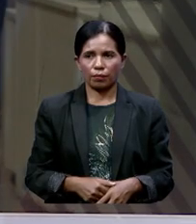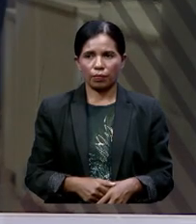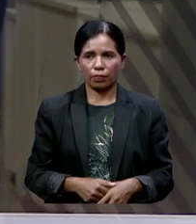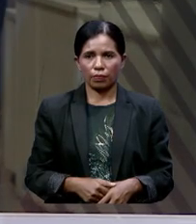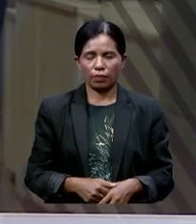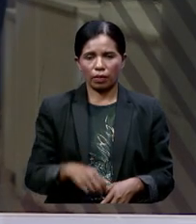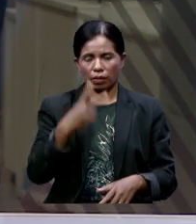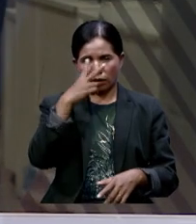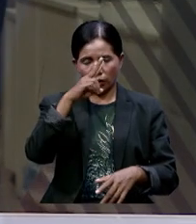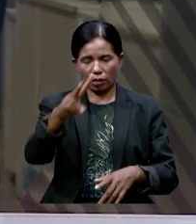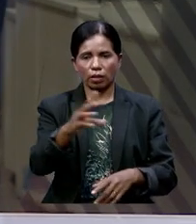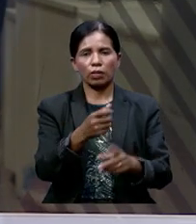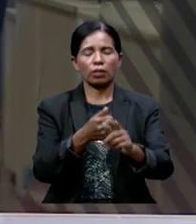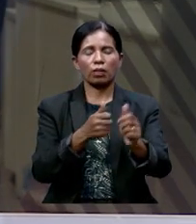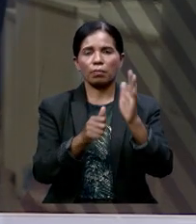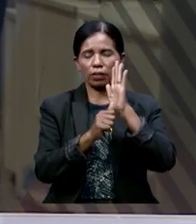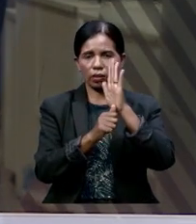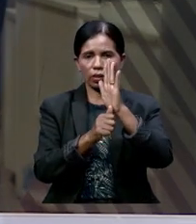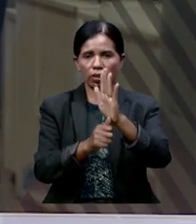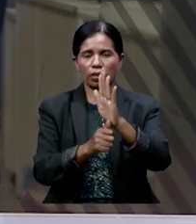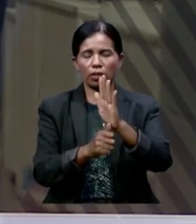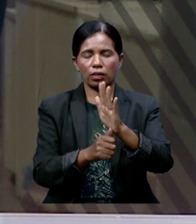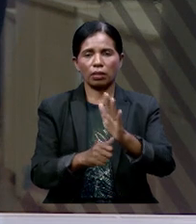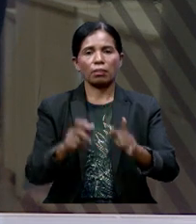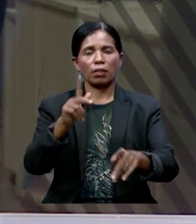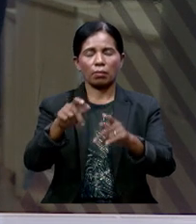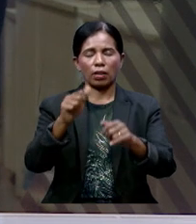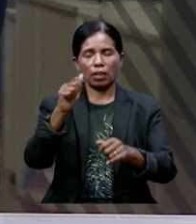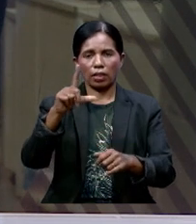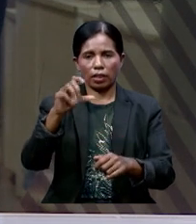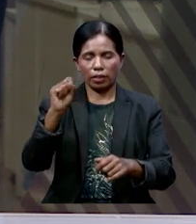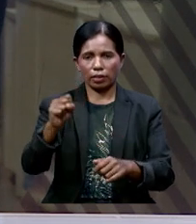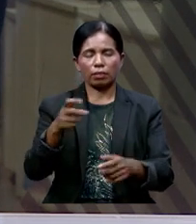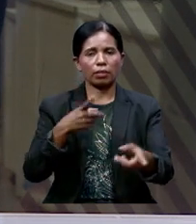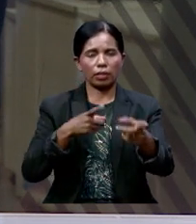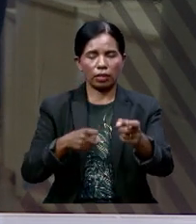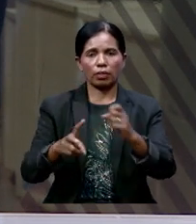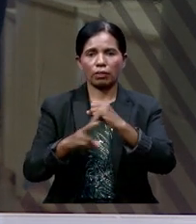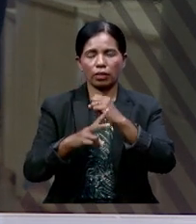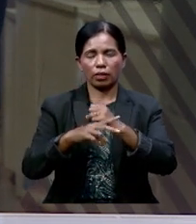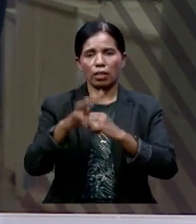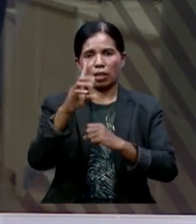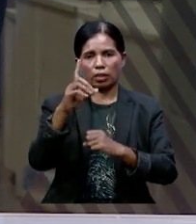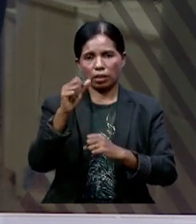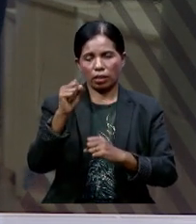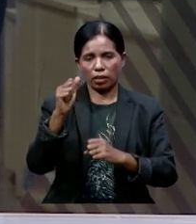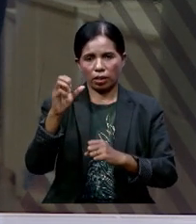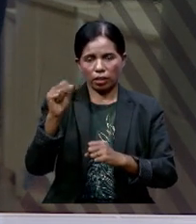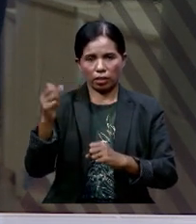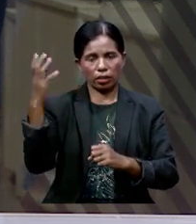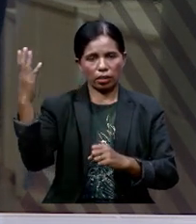Tribunal Dili aplica a medida coação na apresentação periódica Barguido LS Nebetiro vítima ADRS Iha